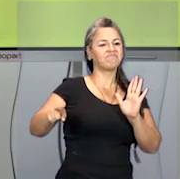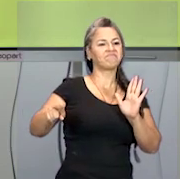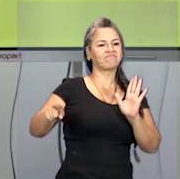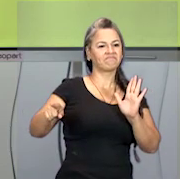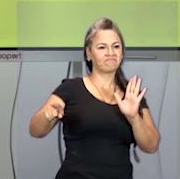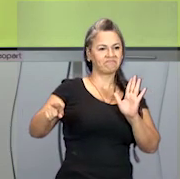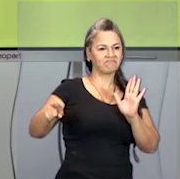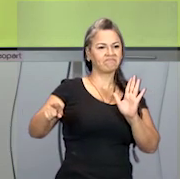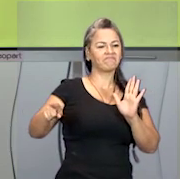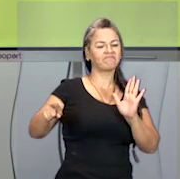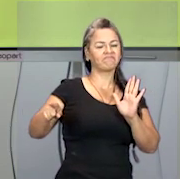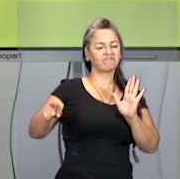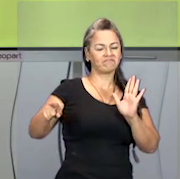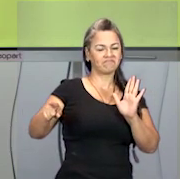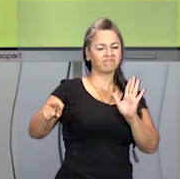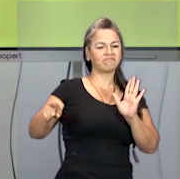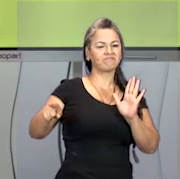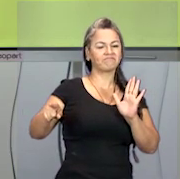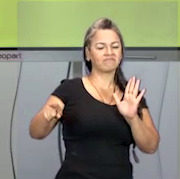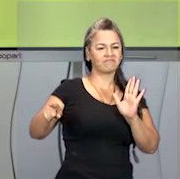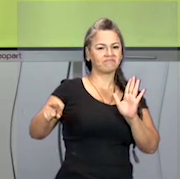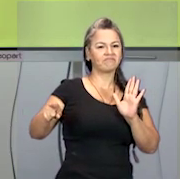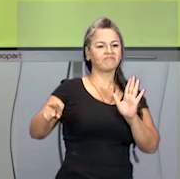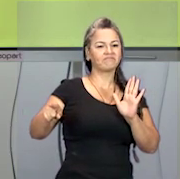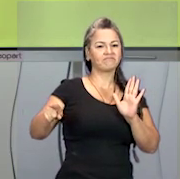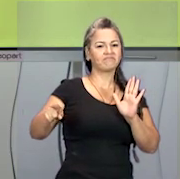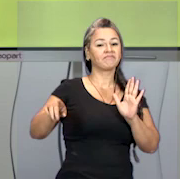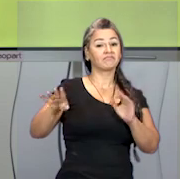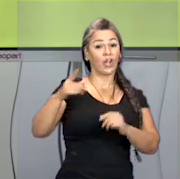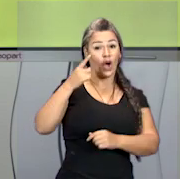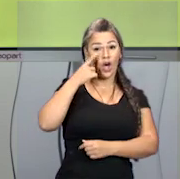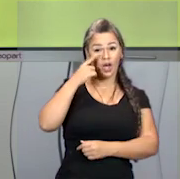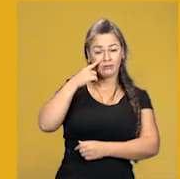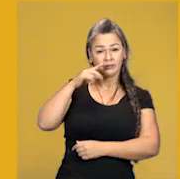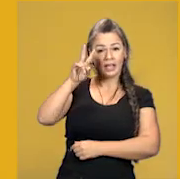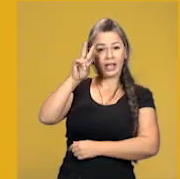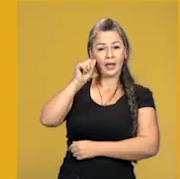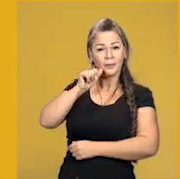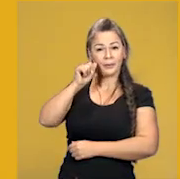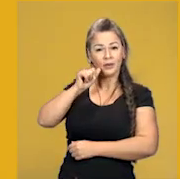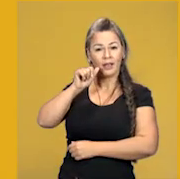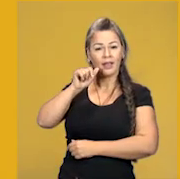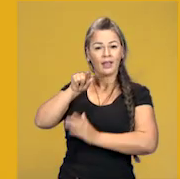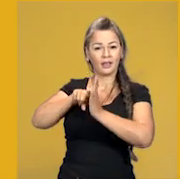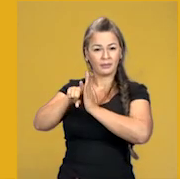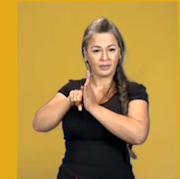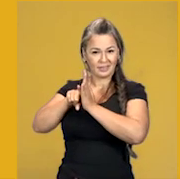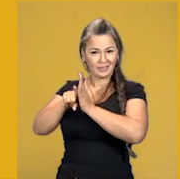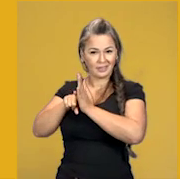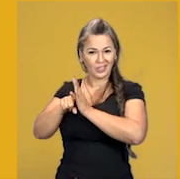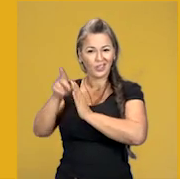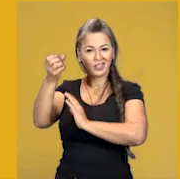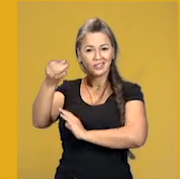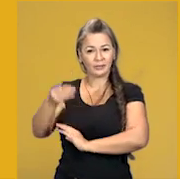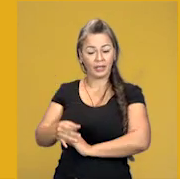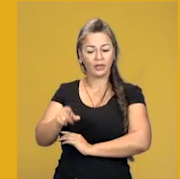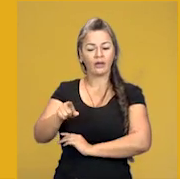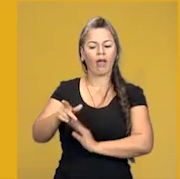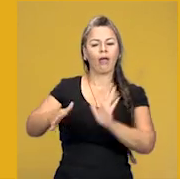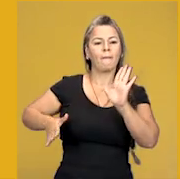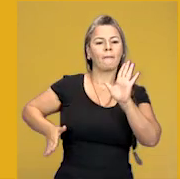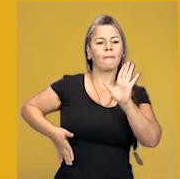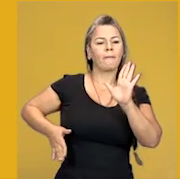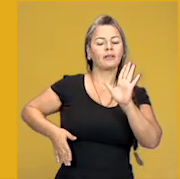E o marginal, segundo a historiadora Laura de Mello e Souza, ela diz que seria aquele